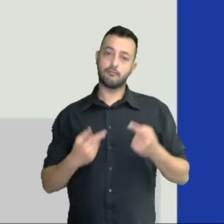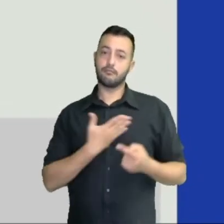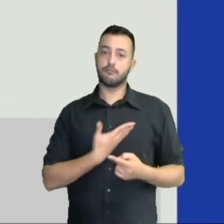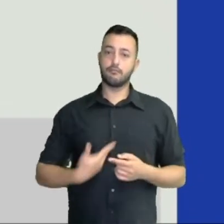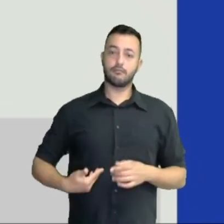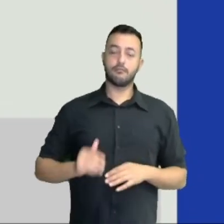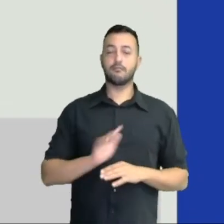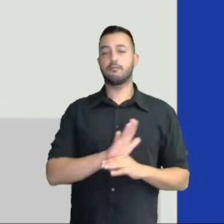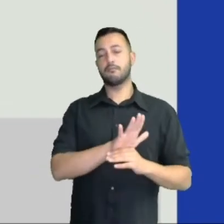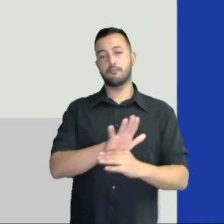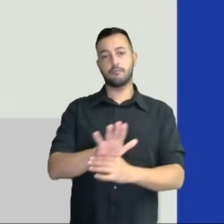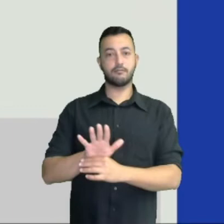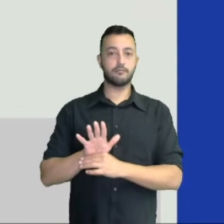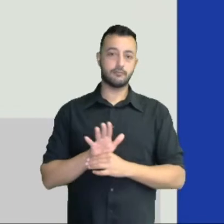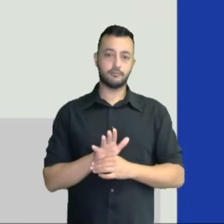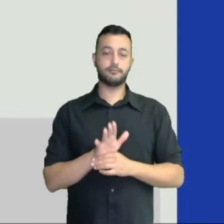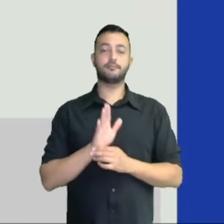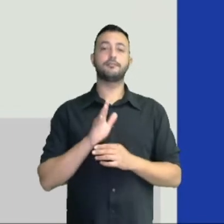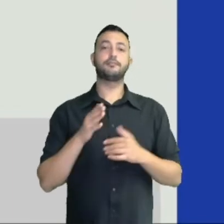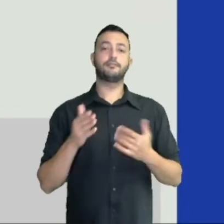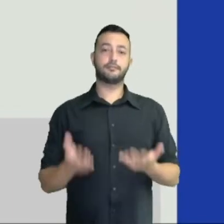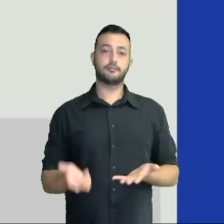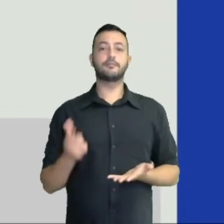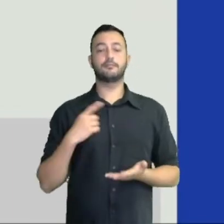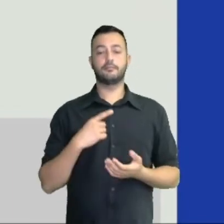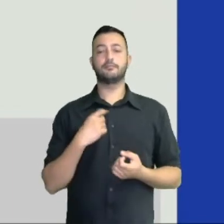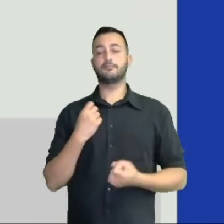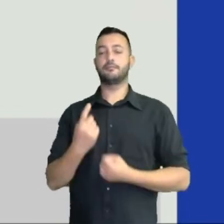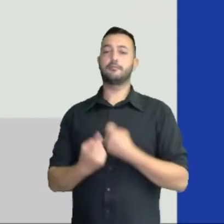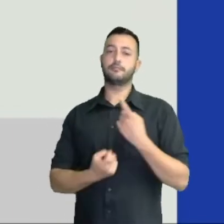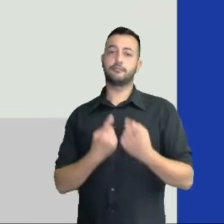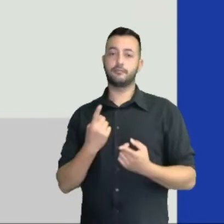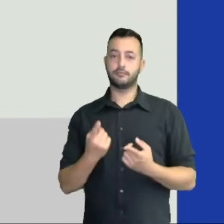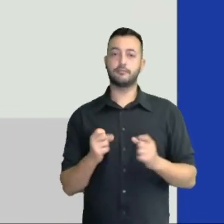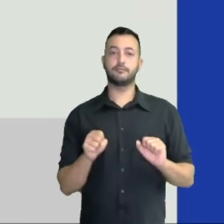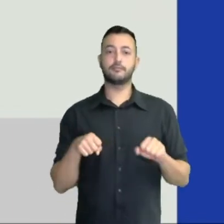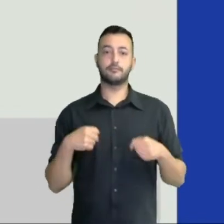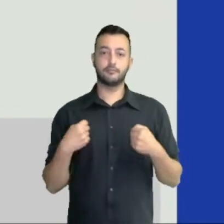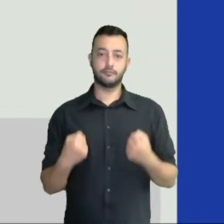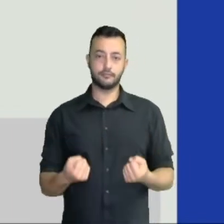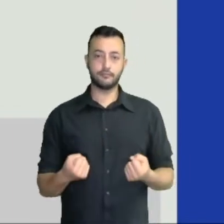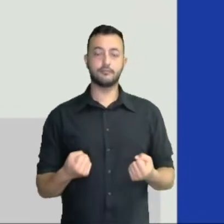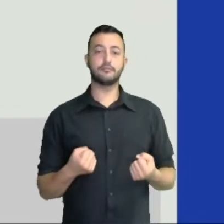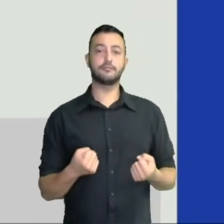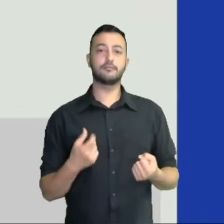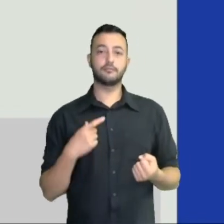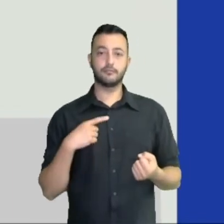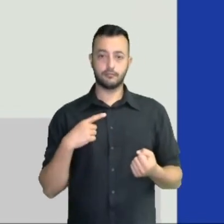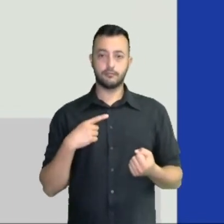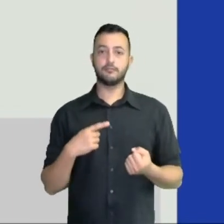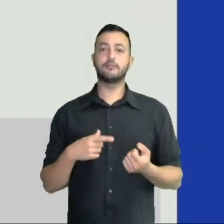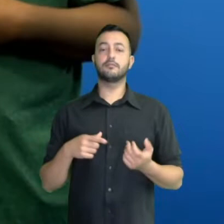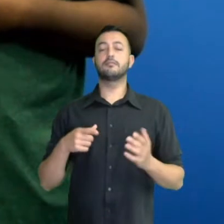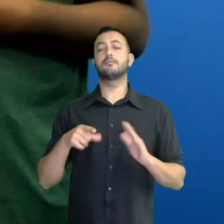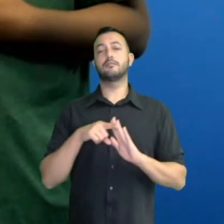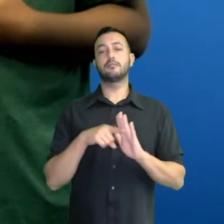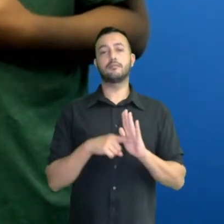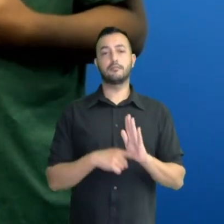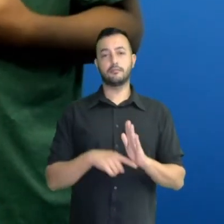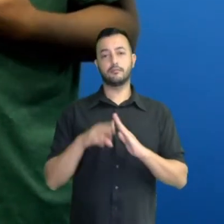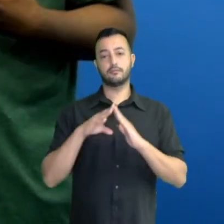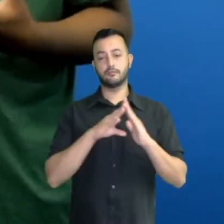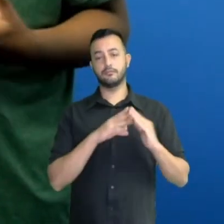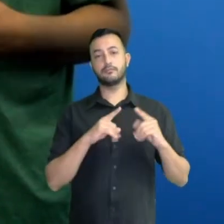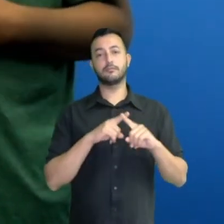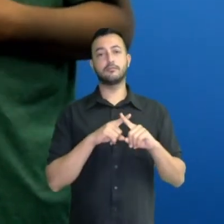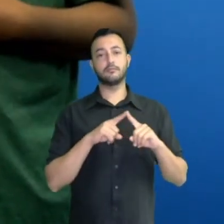que promovam, embora a gente tenha em alguns pontos algum esforço, né, feito em programas habitacionais,